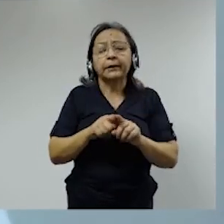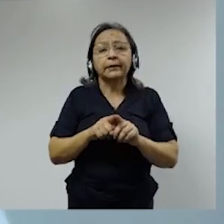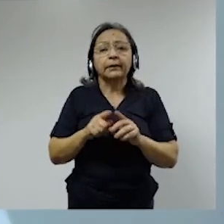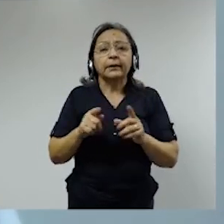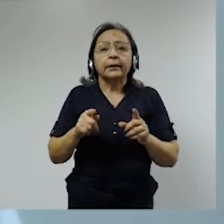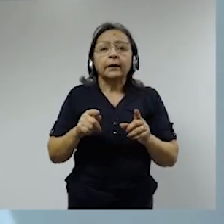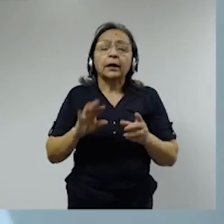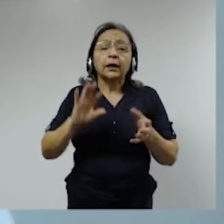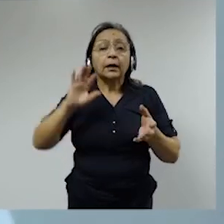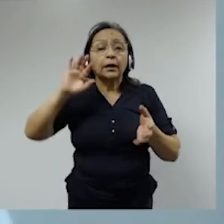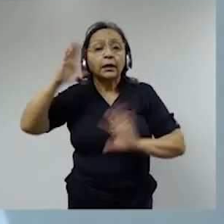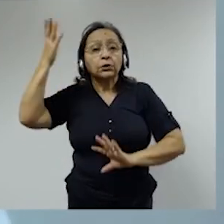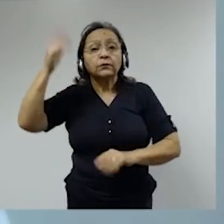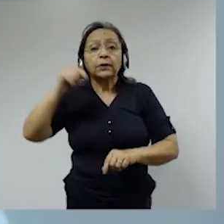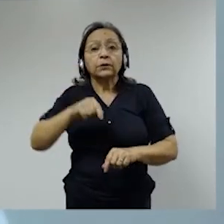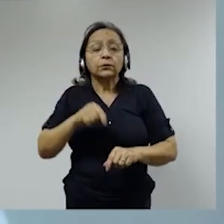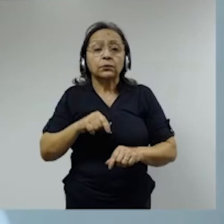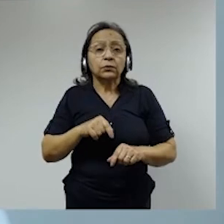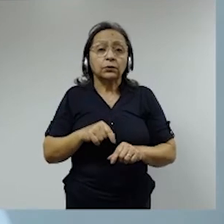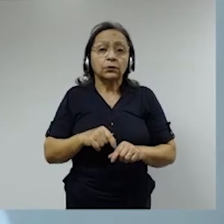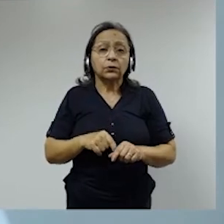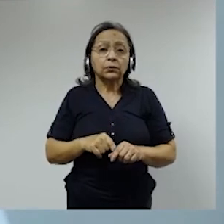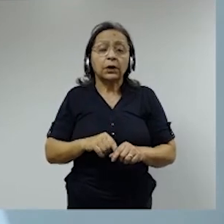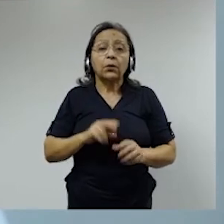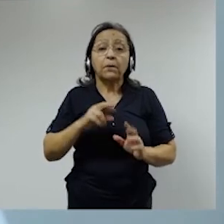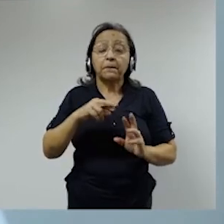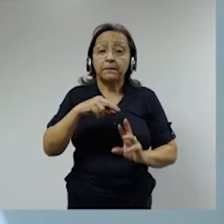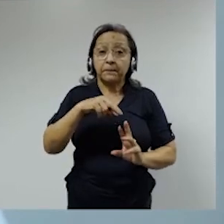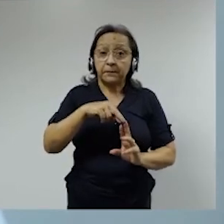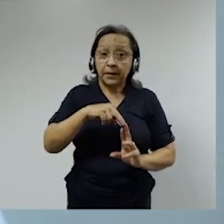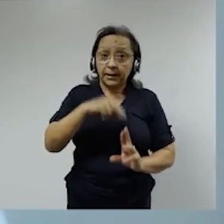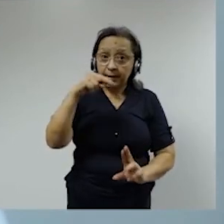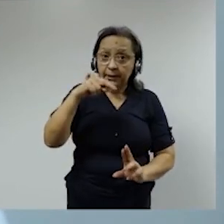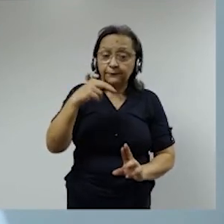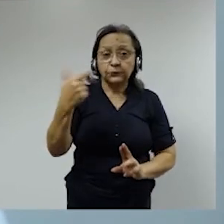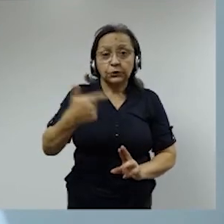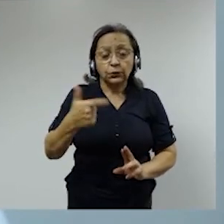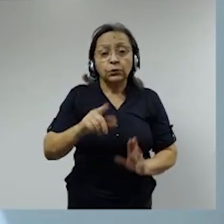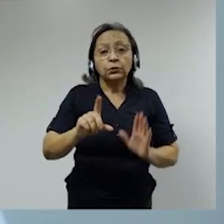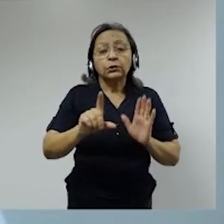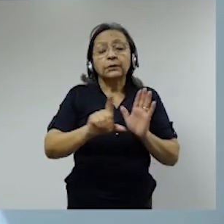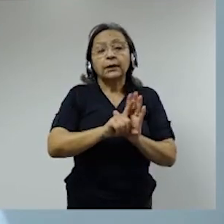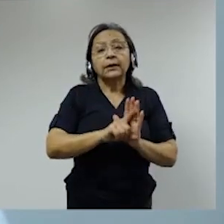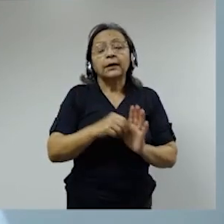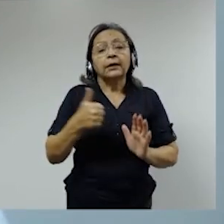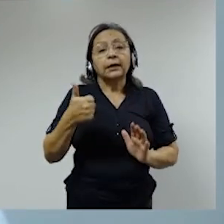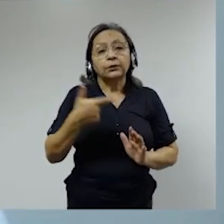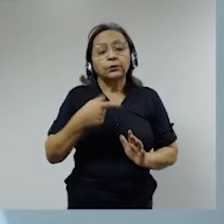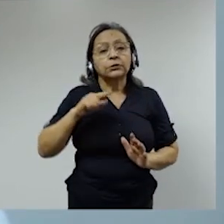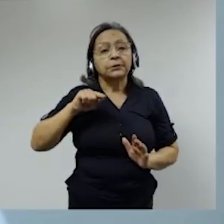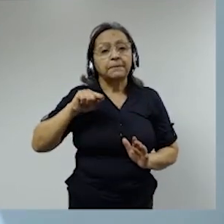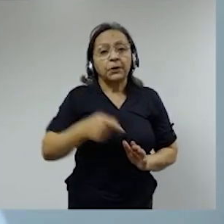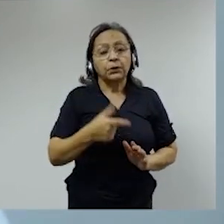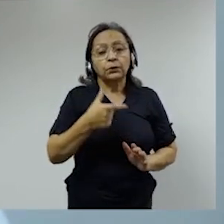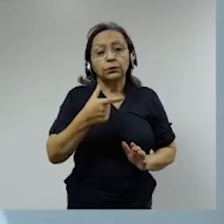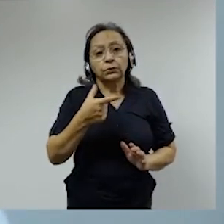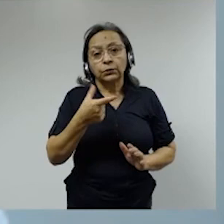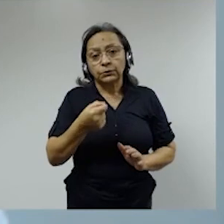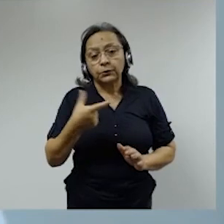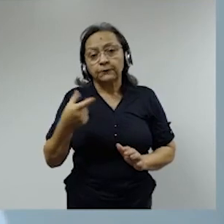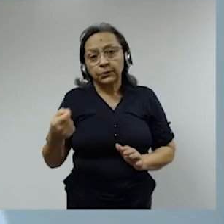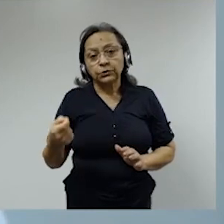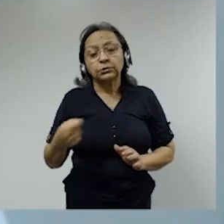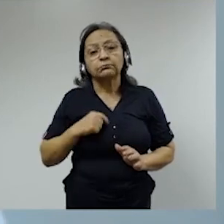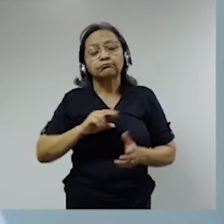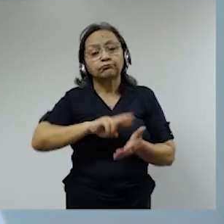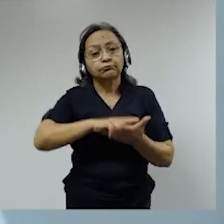função, resolvendo a questão, finalmente, o parágrafo 2º do artigo 12 da Lei 14.020 de 2020, de conversão da